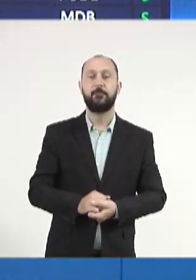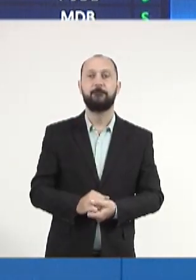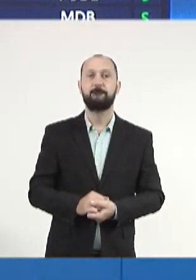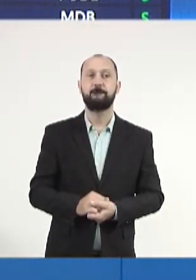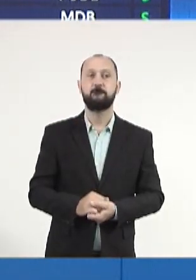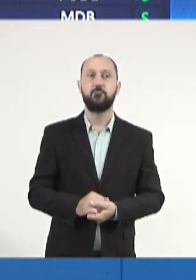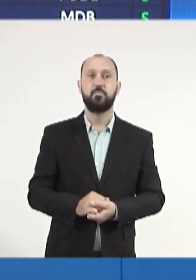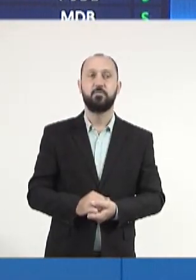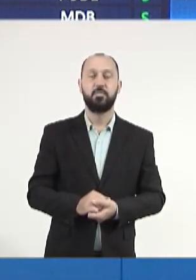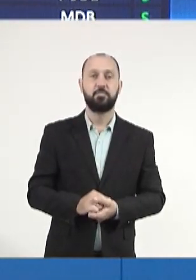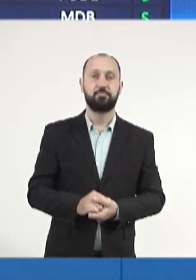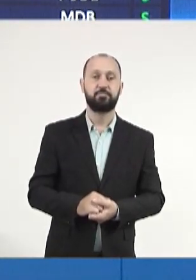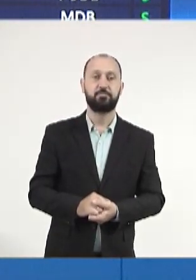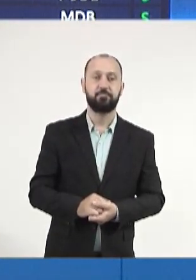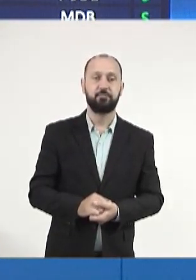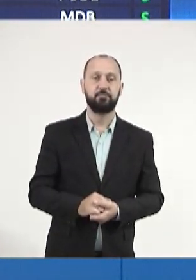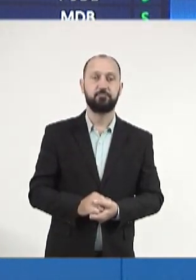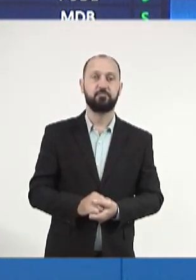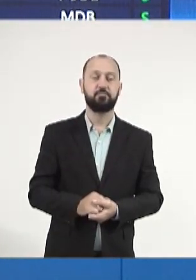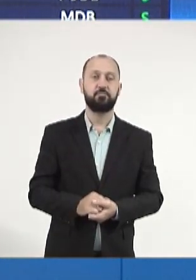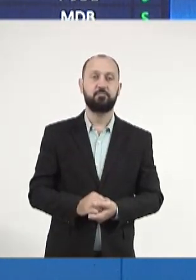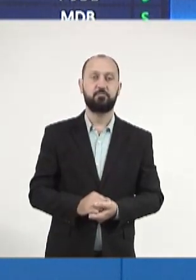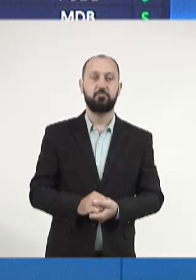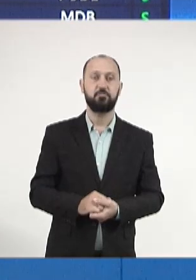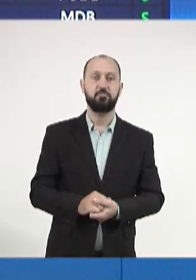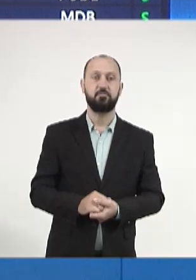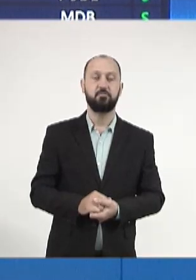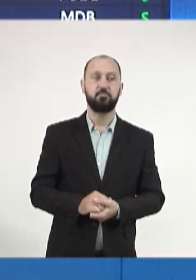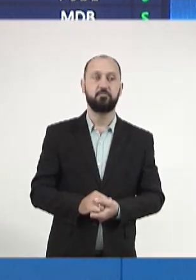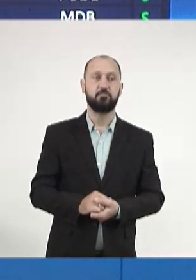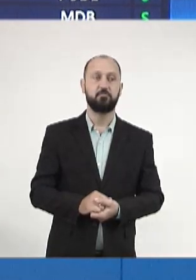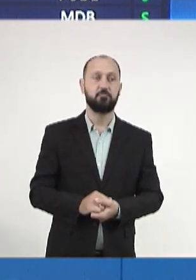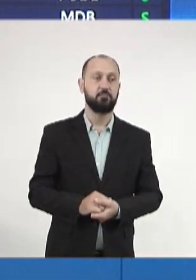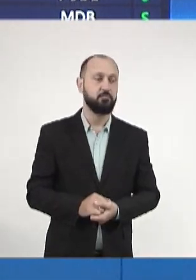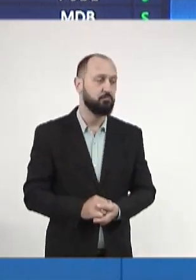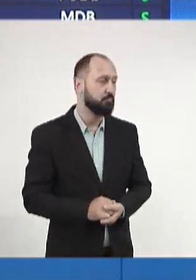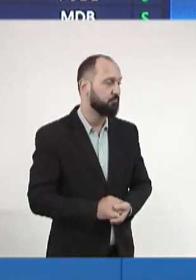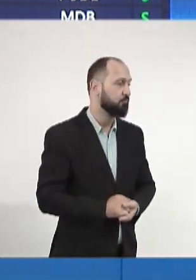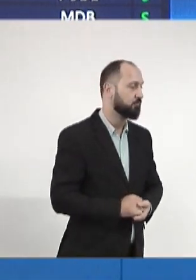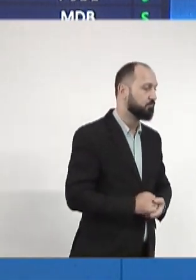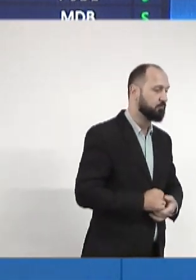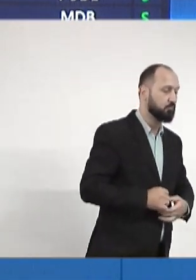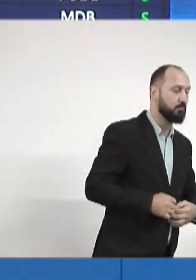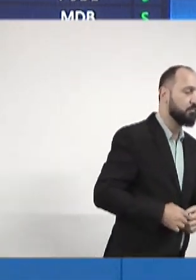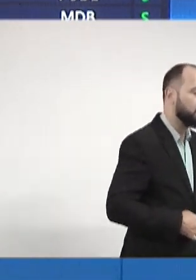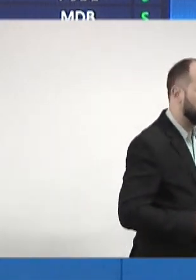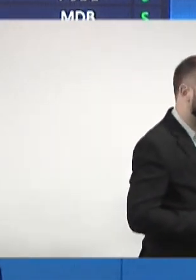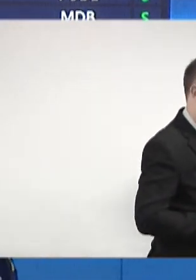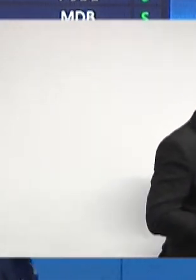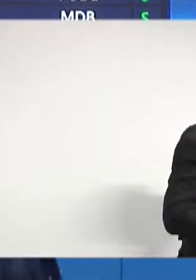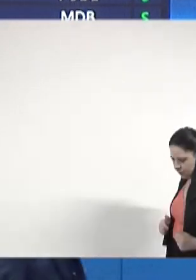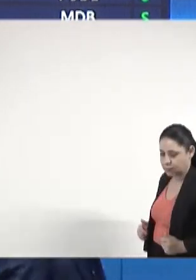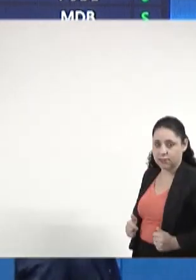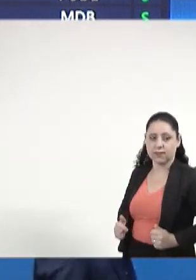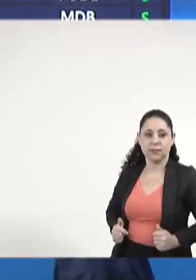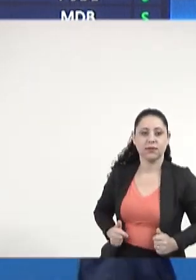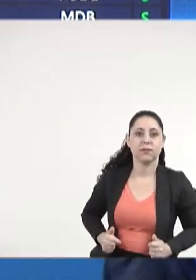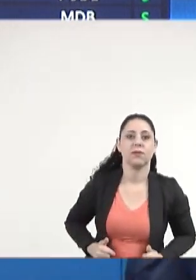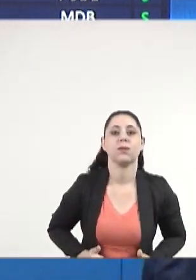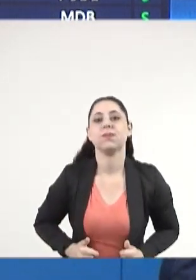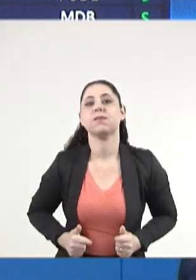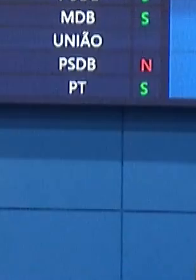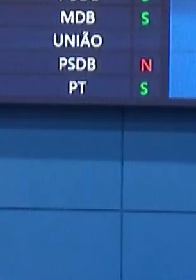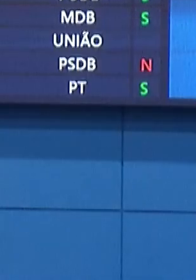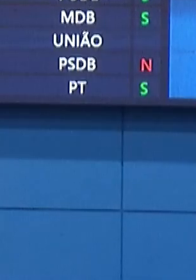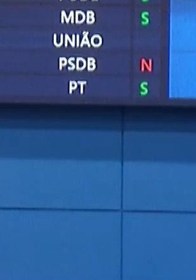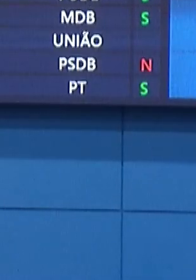seja indenizado, que as áreas sejam devolvidas. E aí, essas áreas não precisam ser devolvidas neste momento. Deputado Jamilson já está